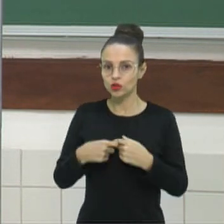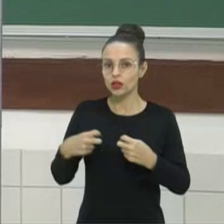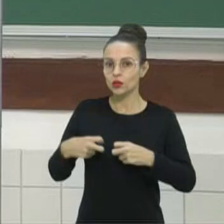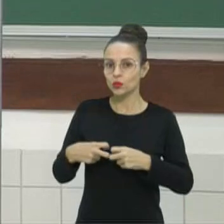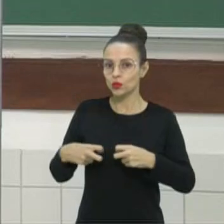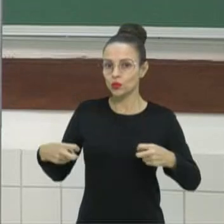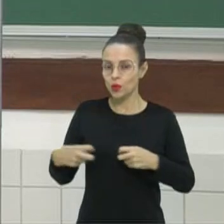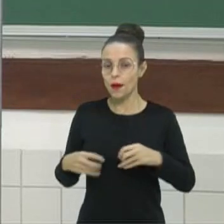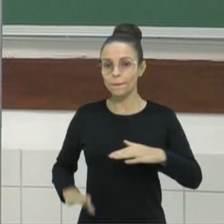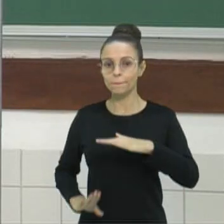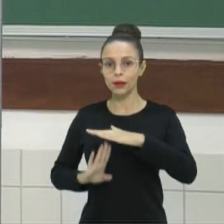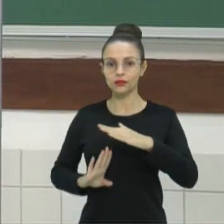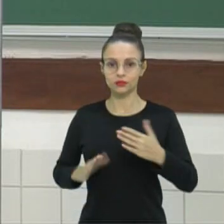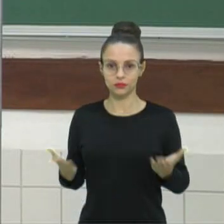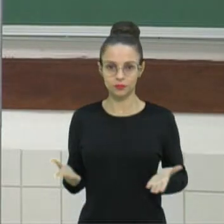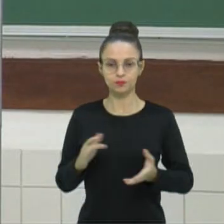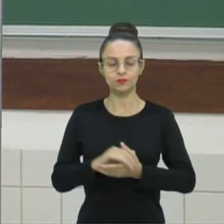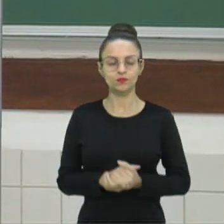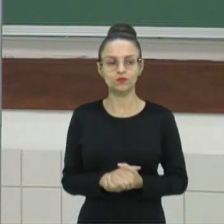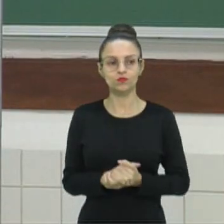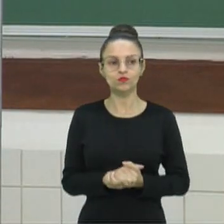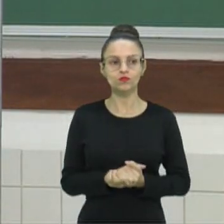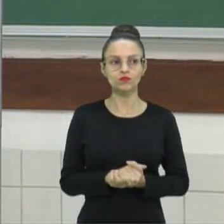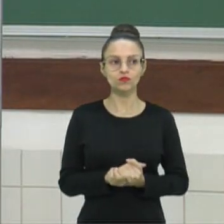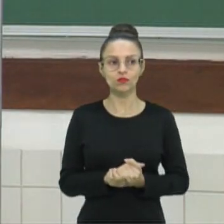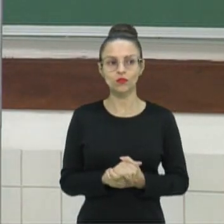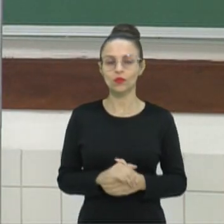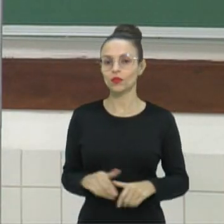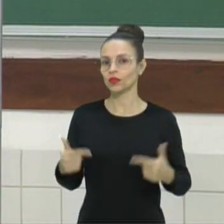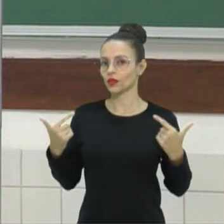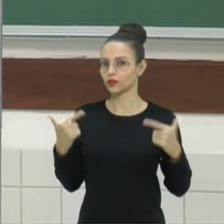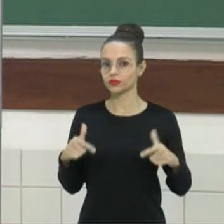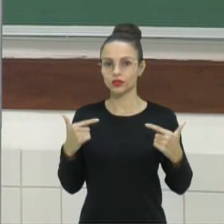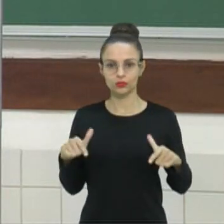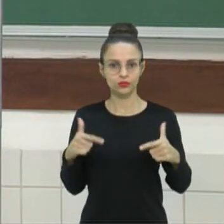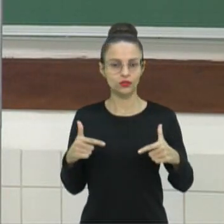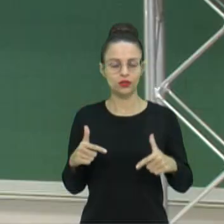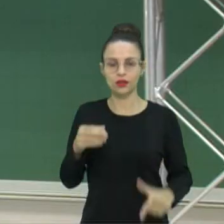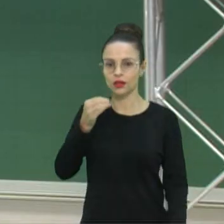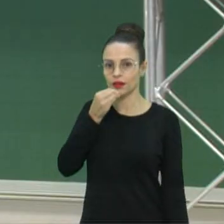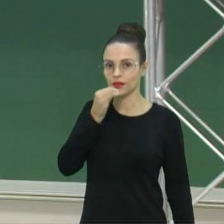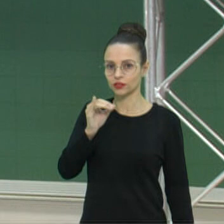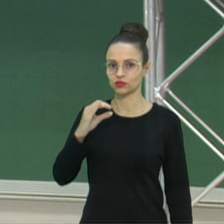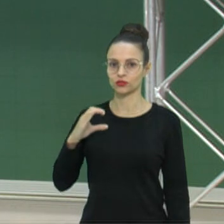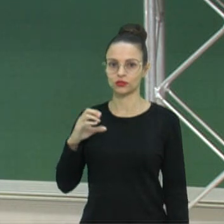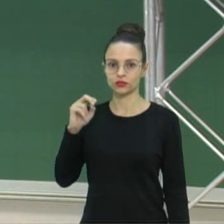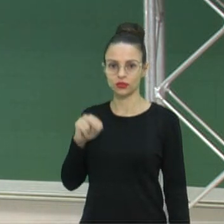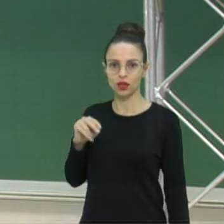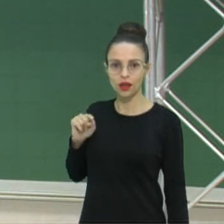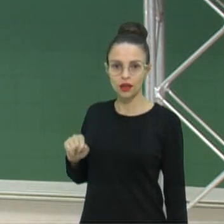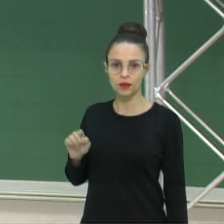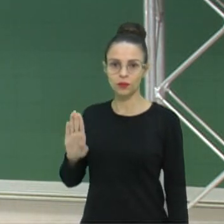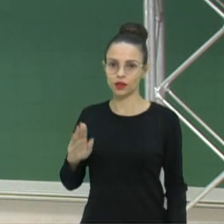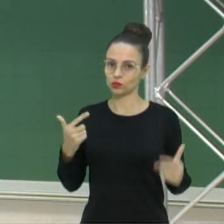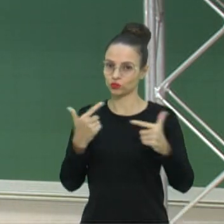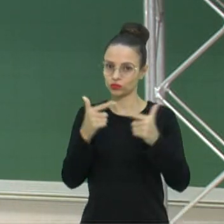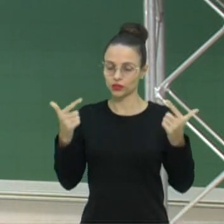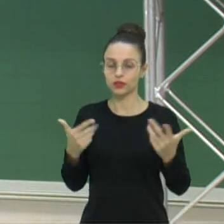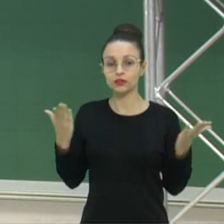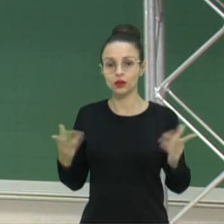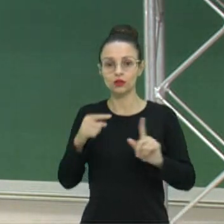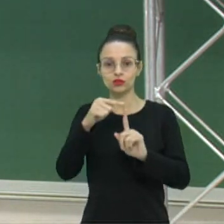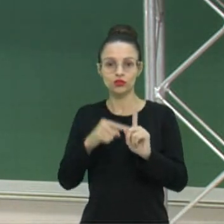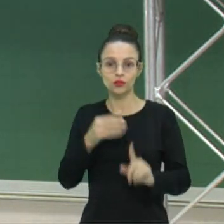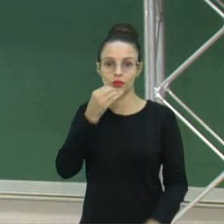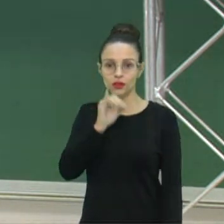deformação máxima. Então, nessa situação, eu não vou ter energia cinética nessa parte aqui. Então, que tipo de energia